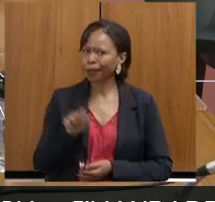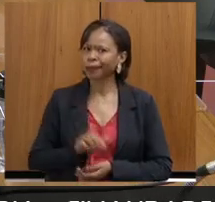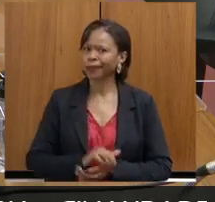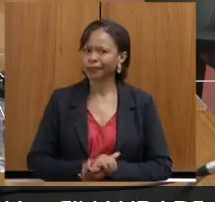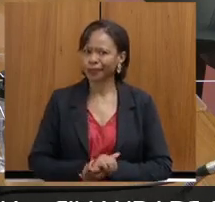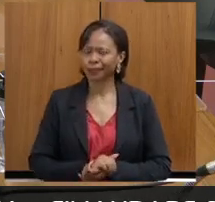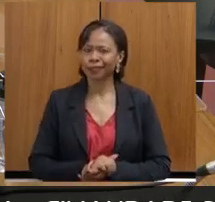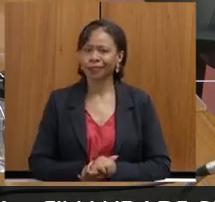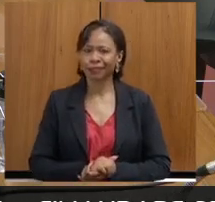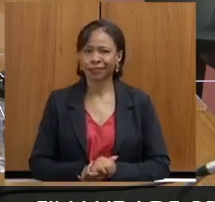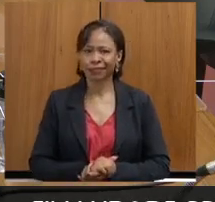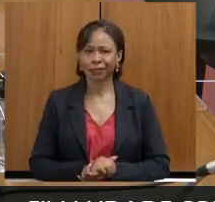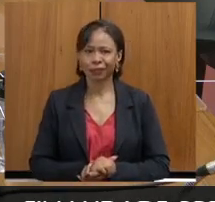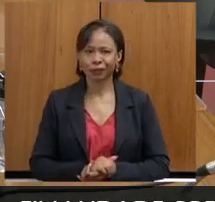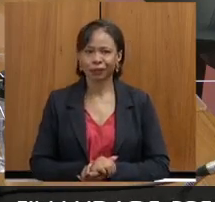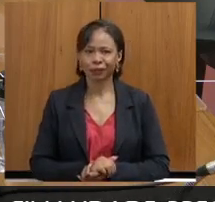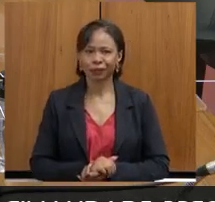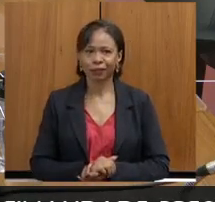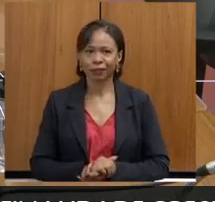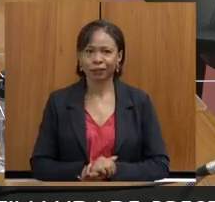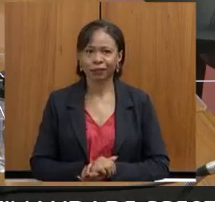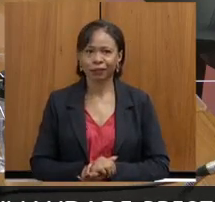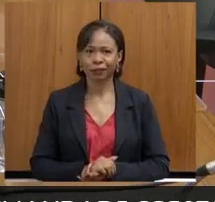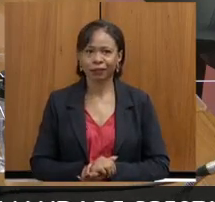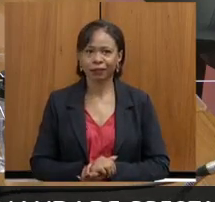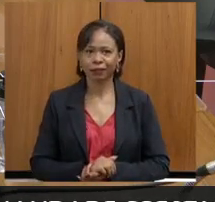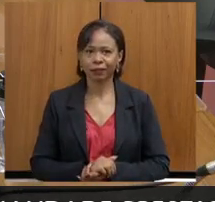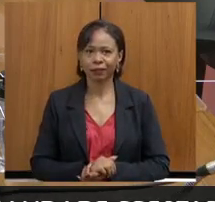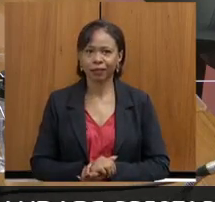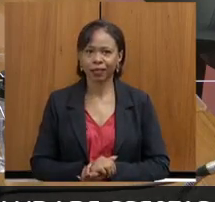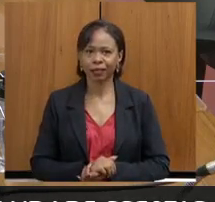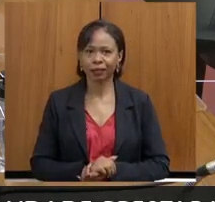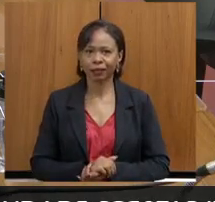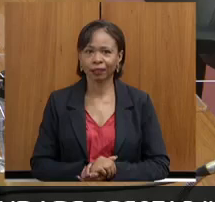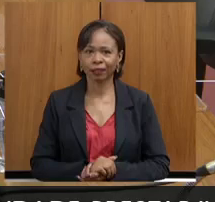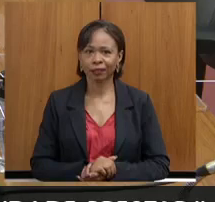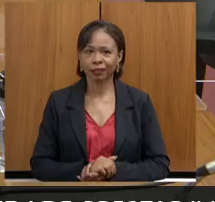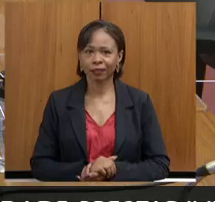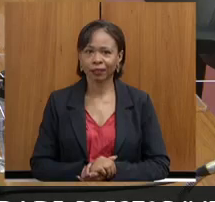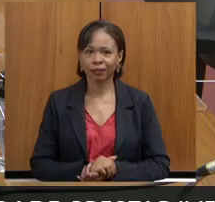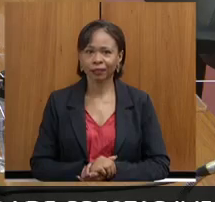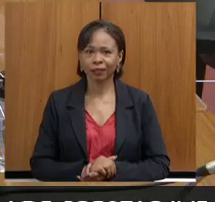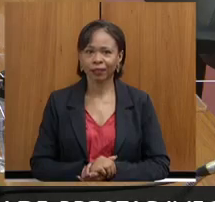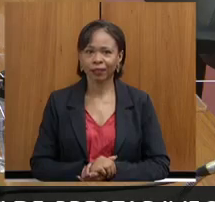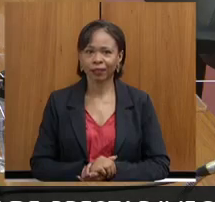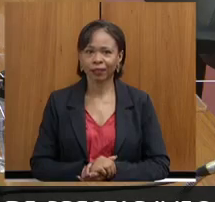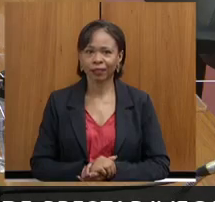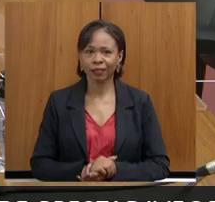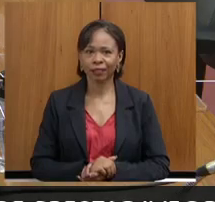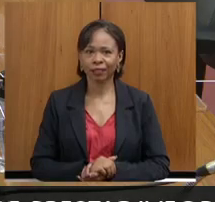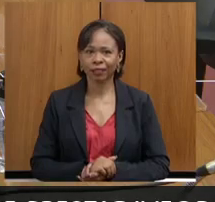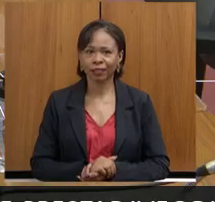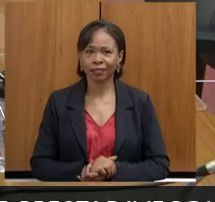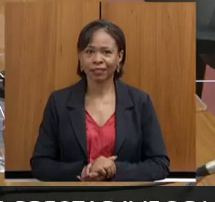Durval prendeu da cobiça 1 E aí